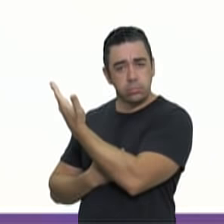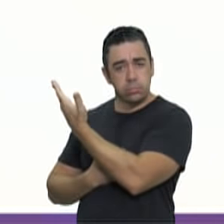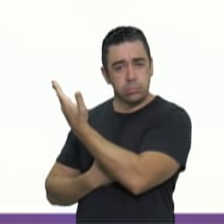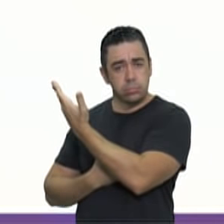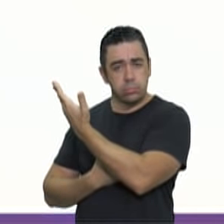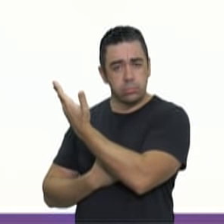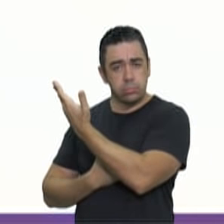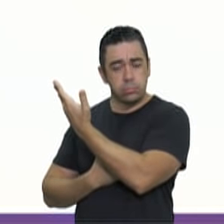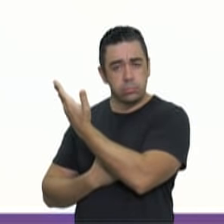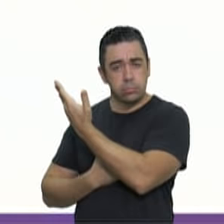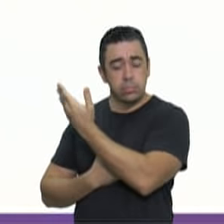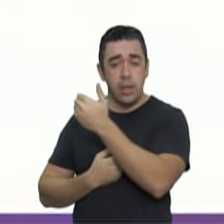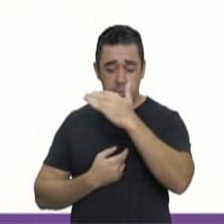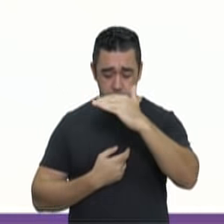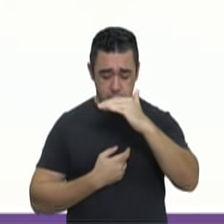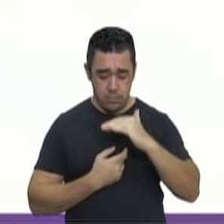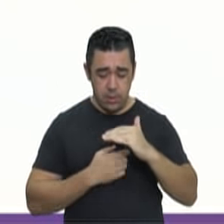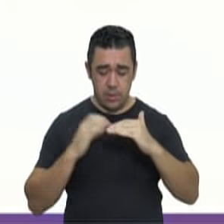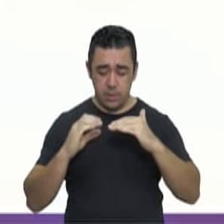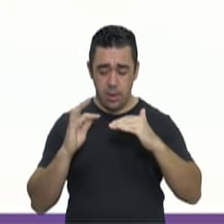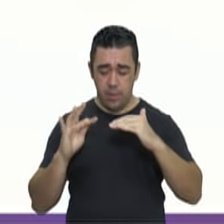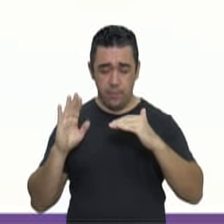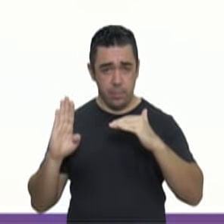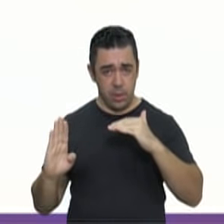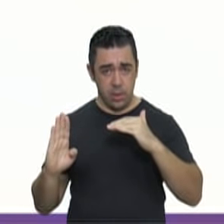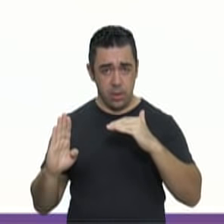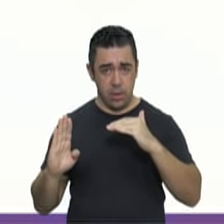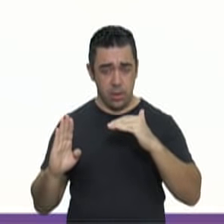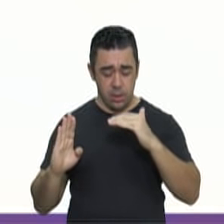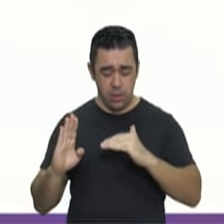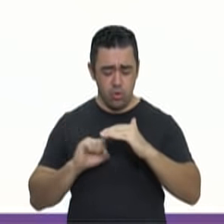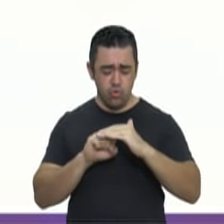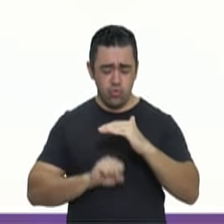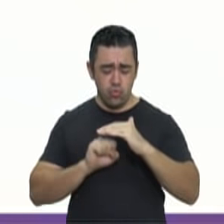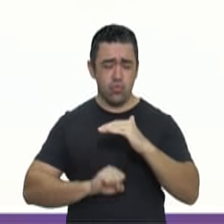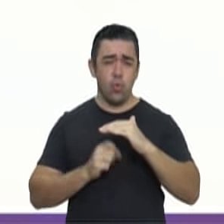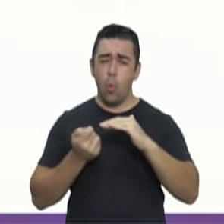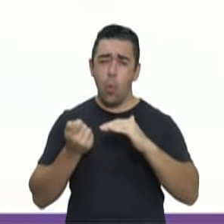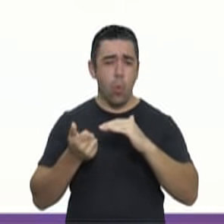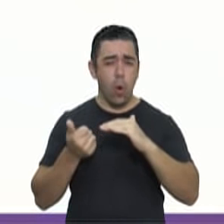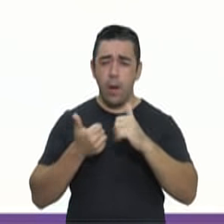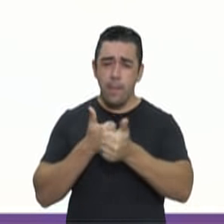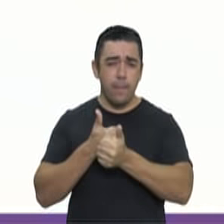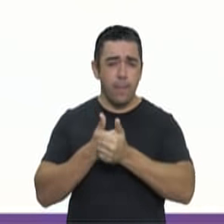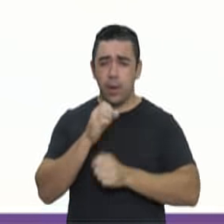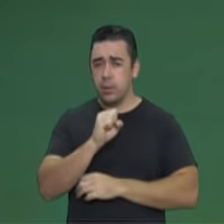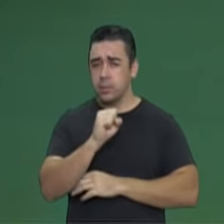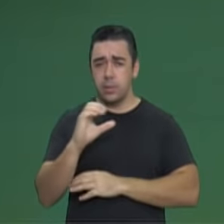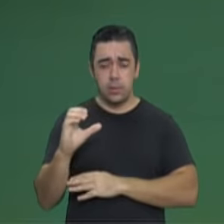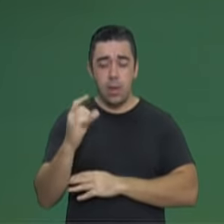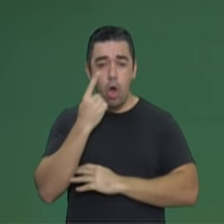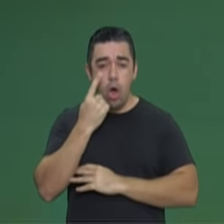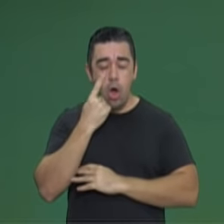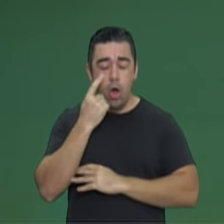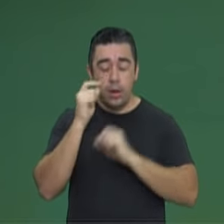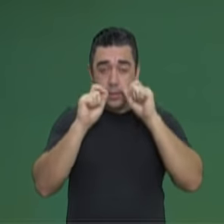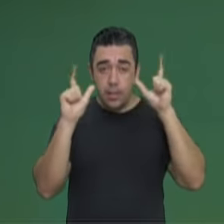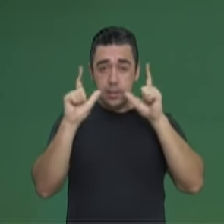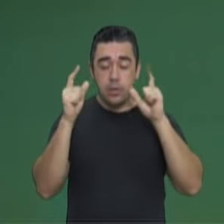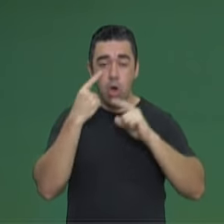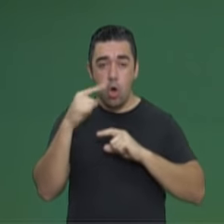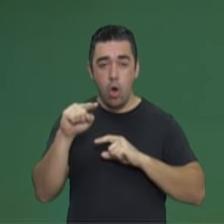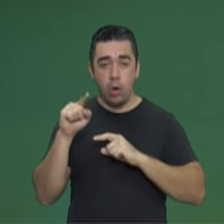União da Vitória vai estar na área CFB, no extremo sul, quase divisa com Santa Catarina. Olhando com bastante atenção